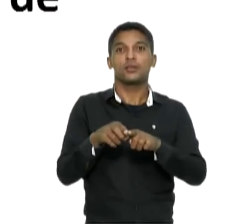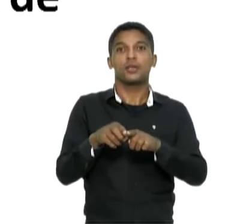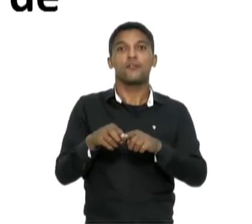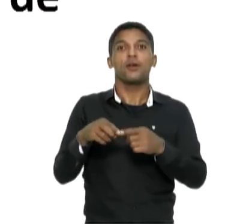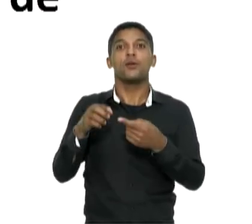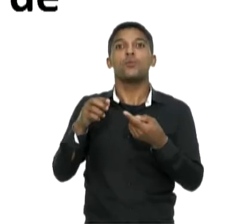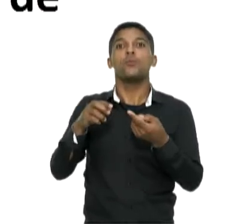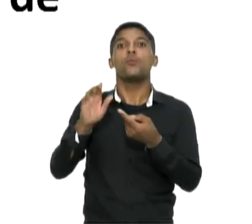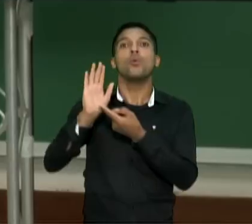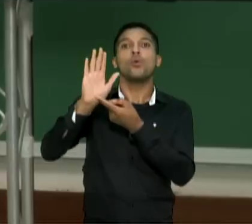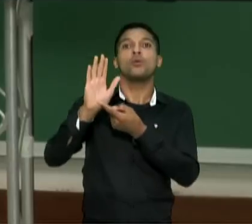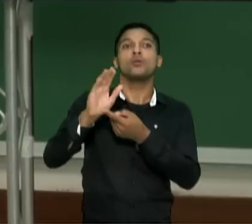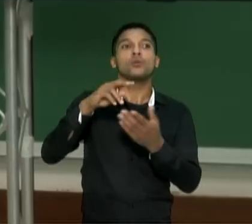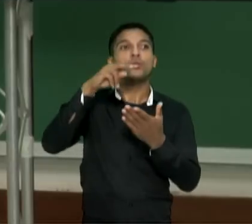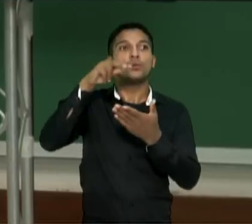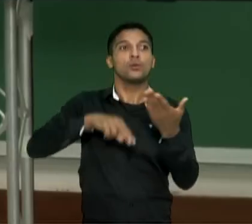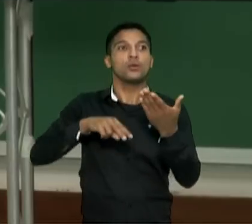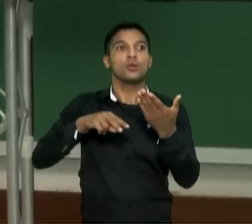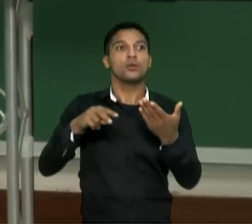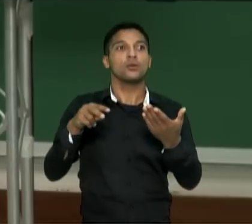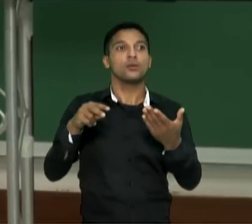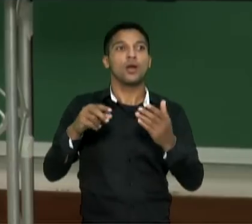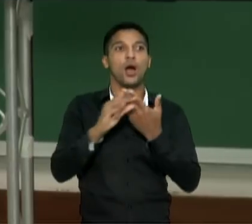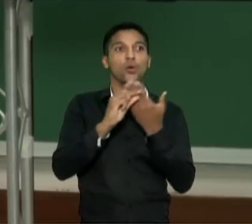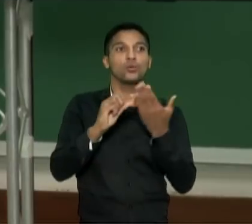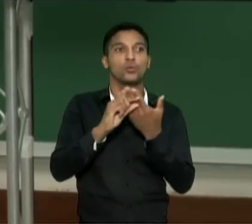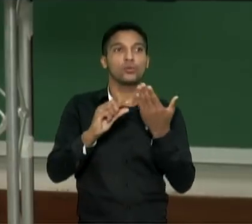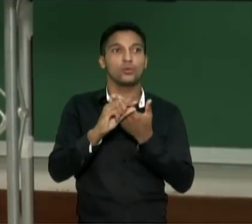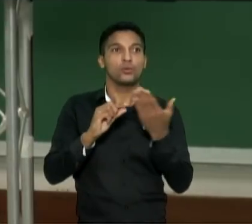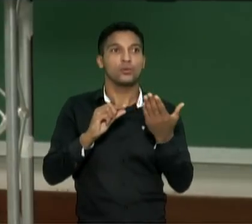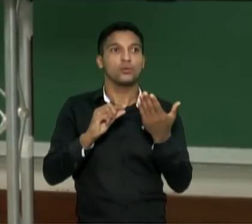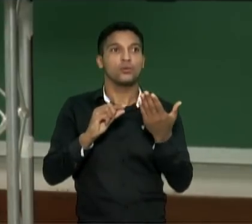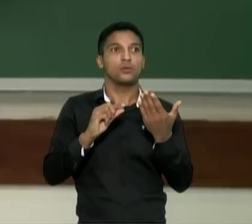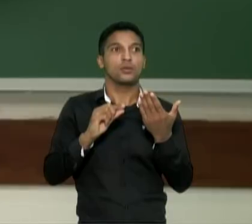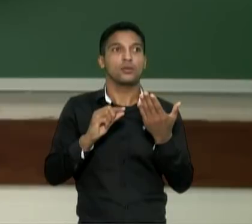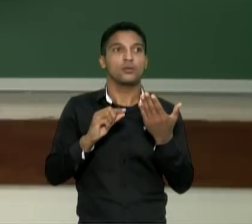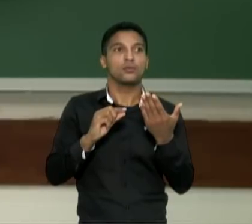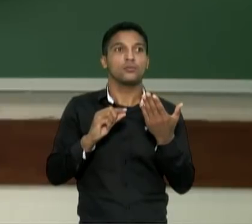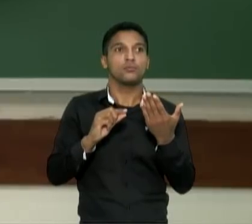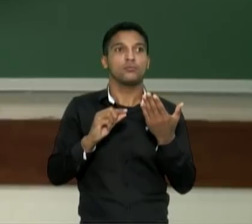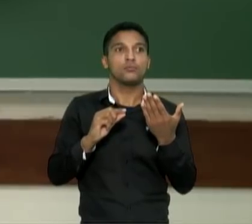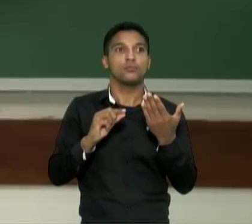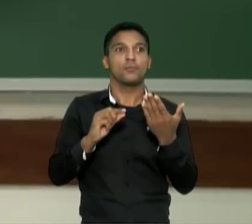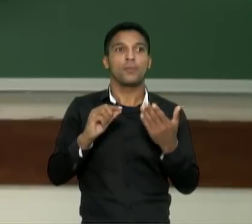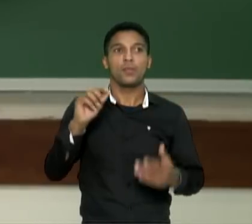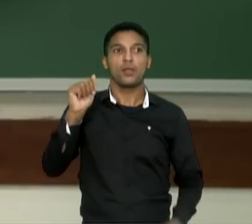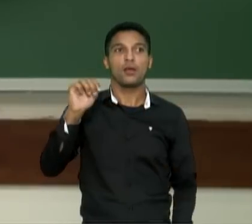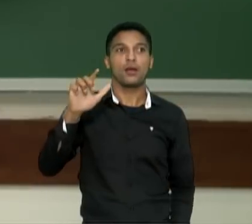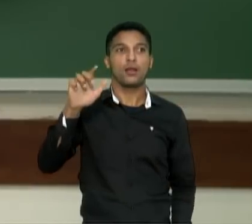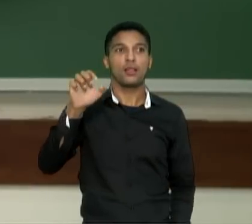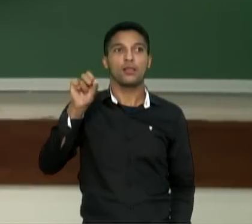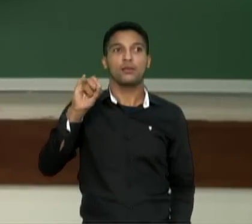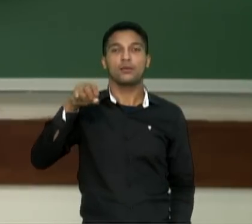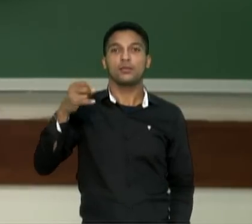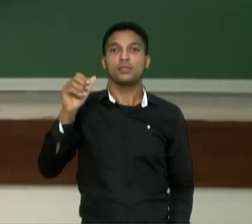grande pesquisador dessa área. E a gente vai falar do Barroco do Aleijadinho, que é um caso já no Brasil.